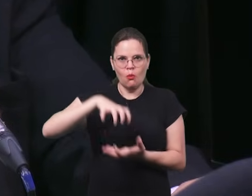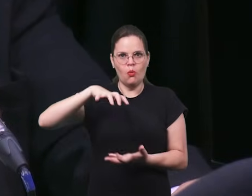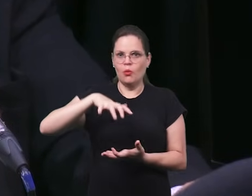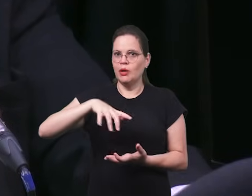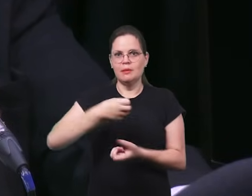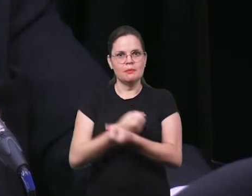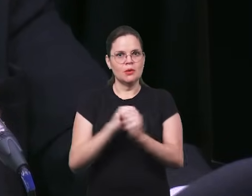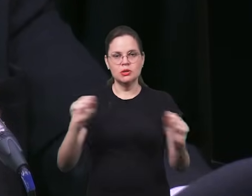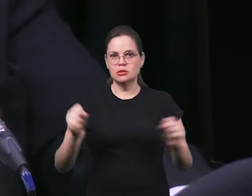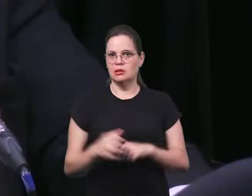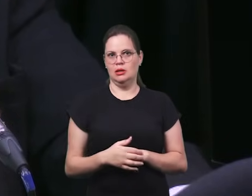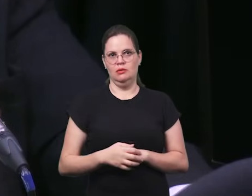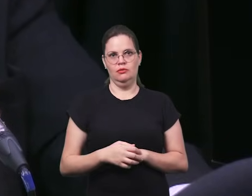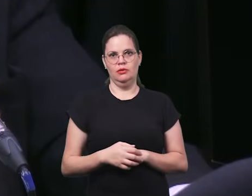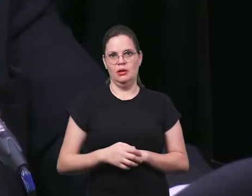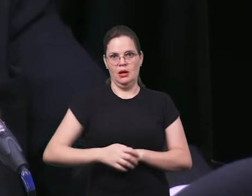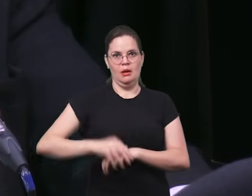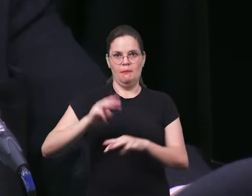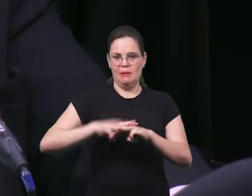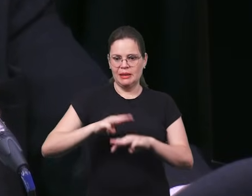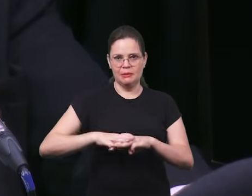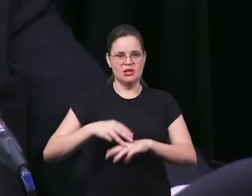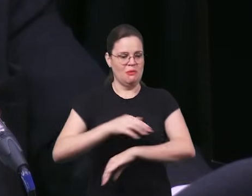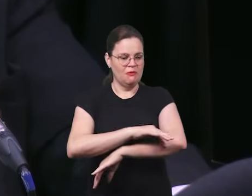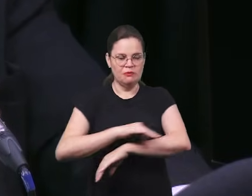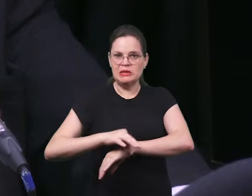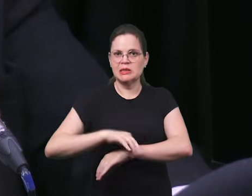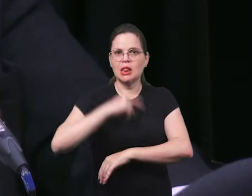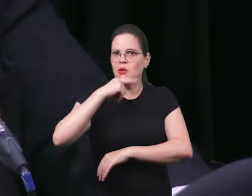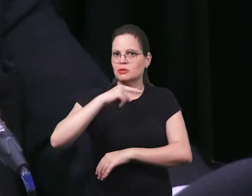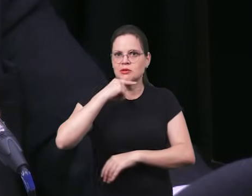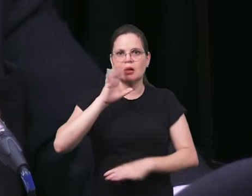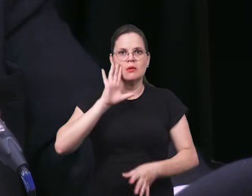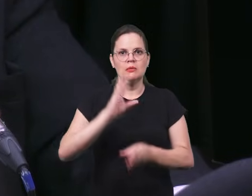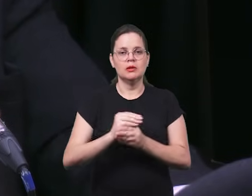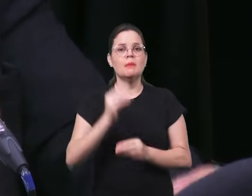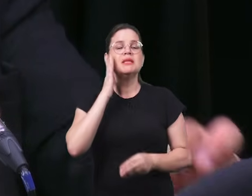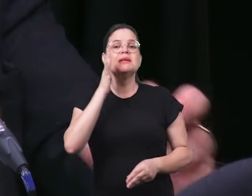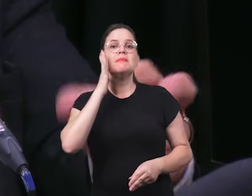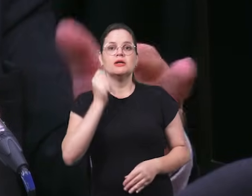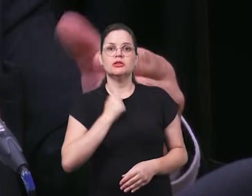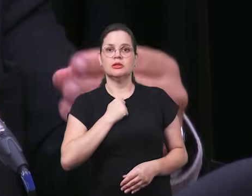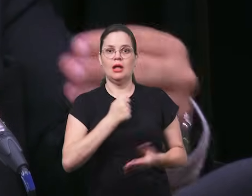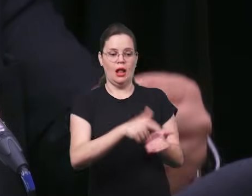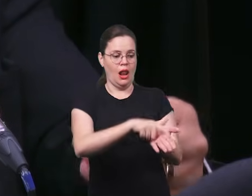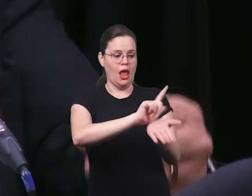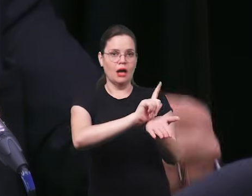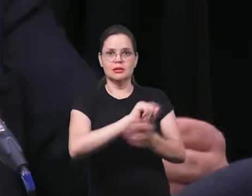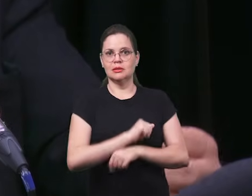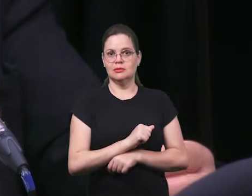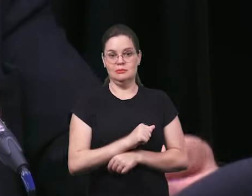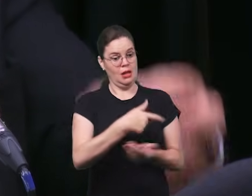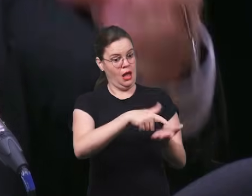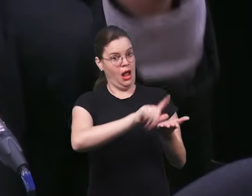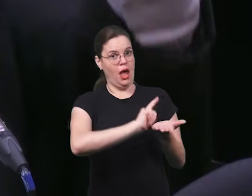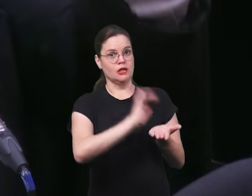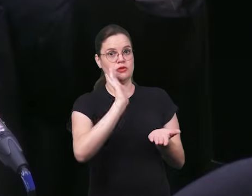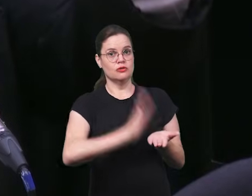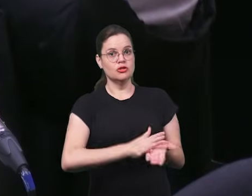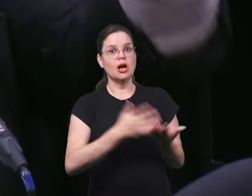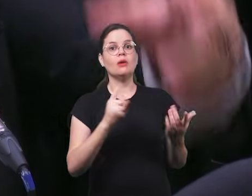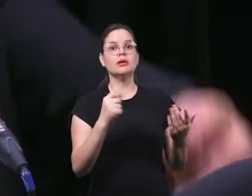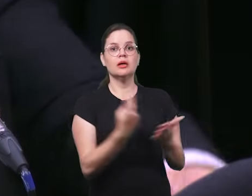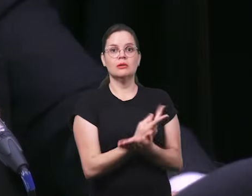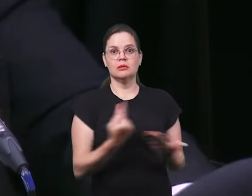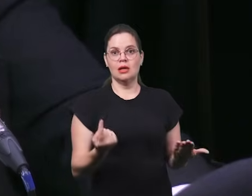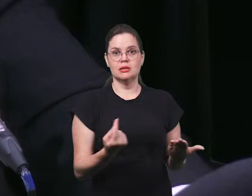consegue mostrar, mas fisicamente não consegue fazer. Imagina para os irmãos verem um copo que se quebra. O